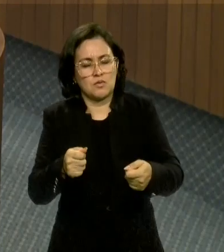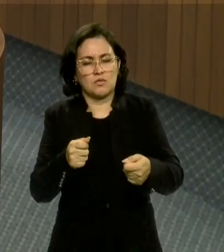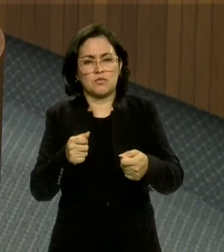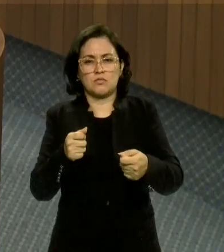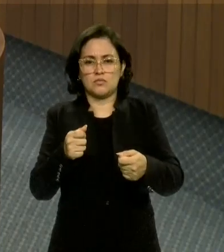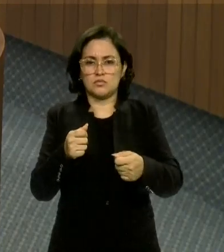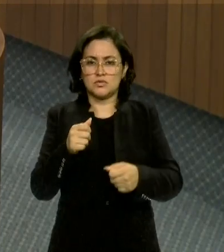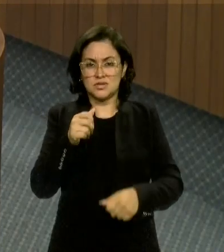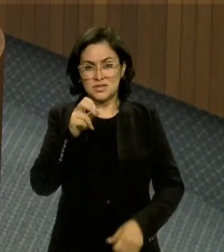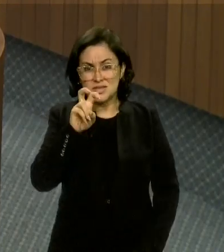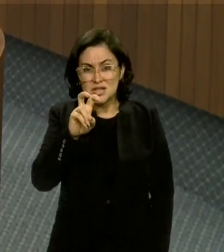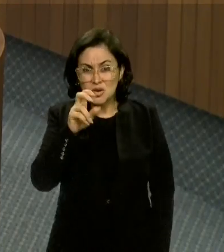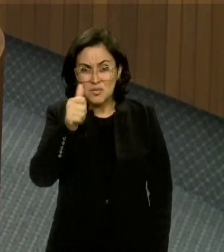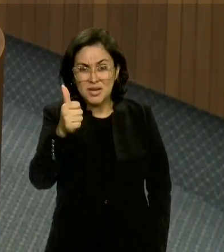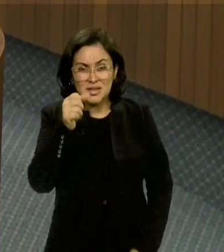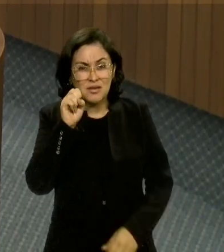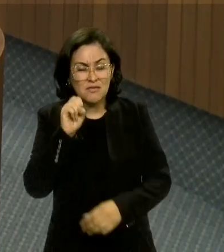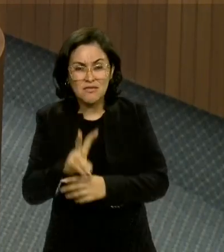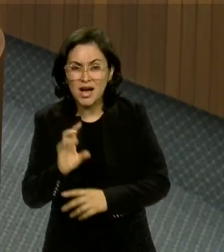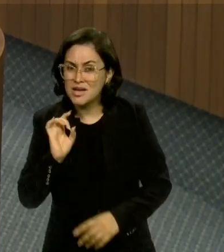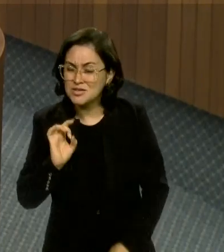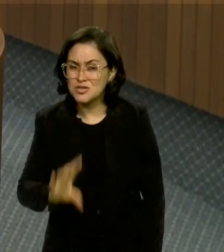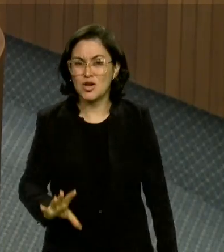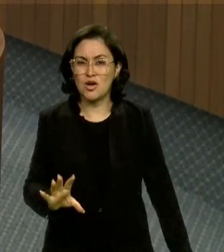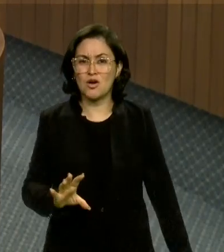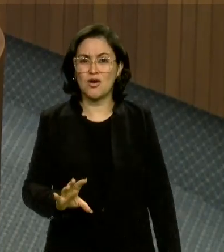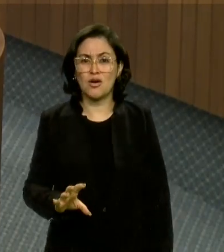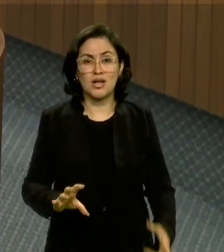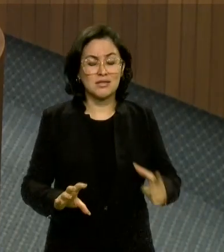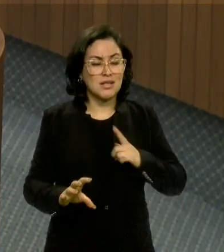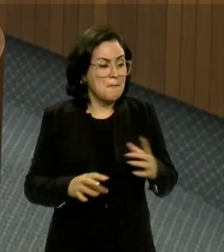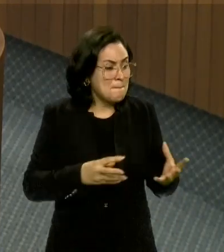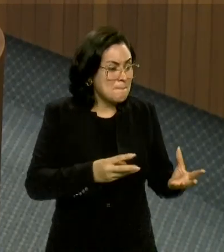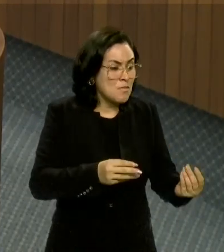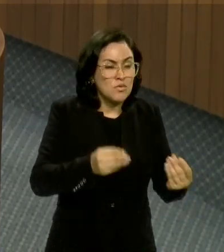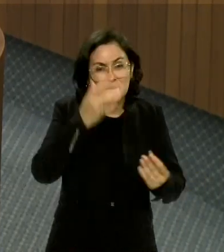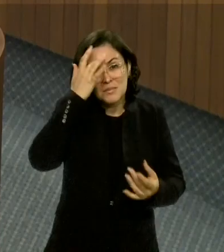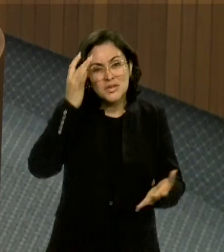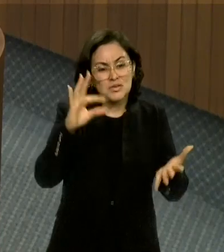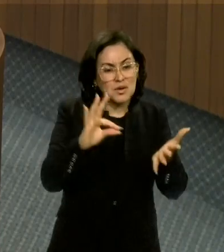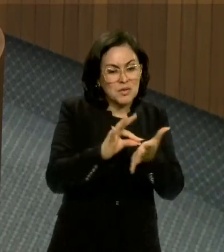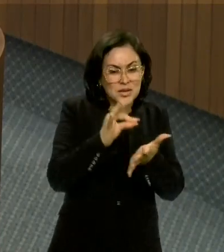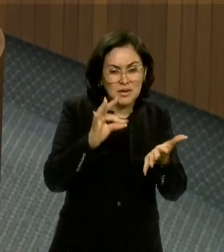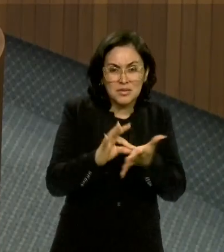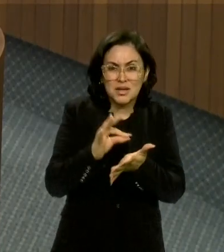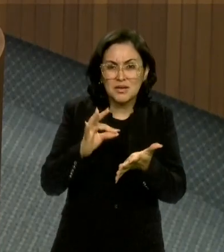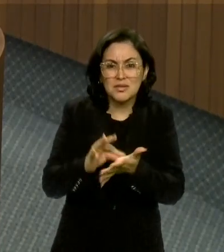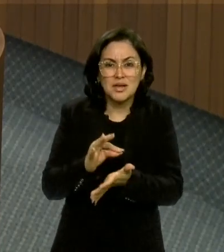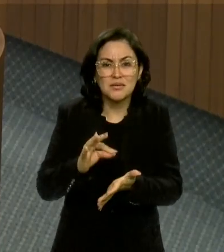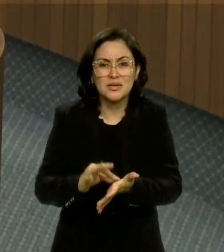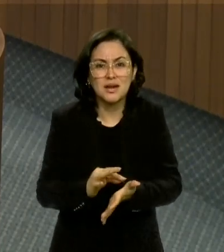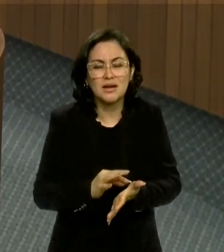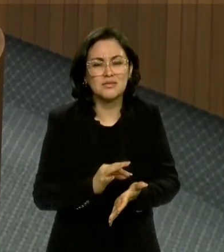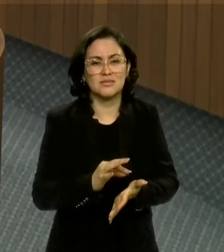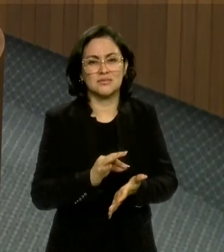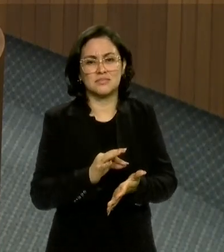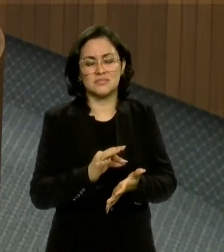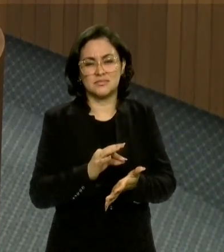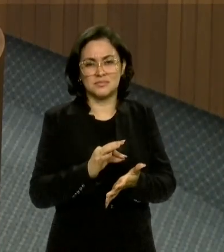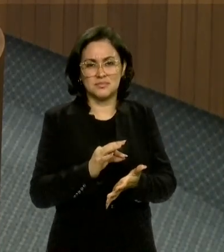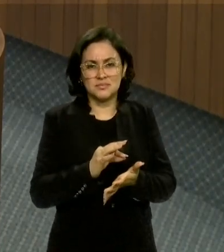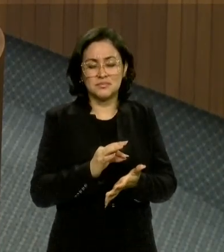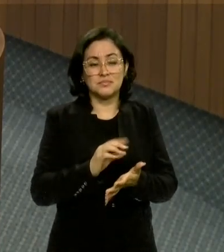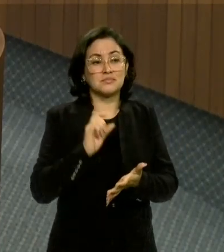ele, comentando em postagem, tentando salvar seus empregos. Porque quem está lá é a esposa,